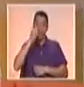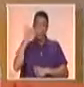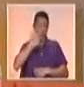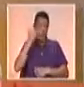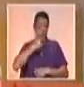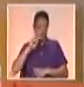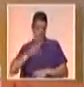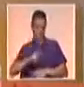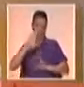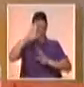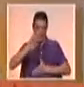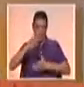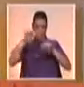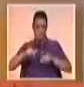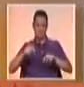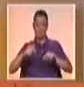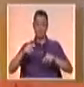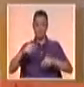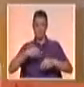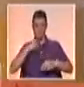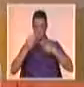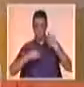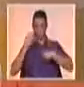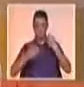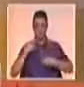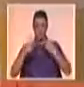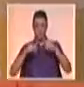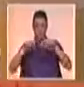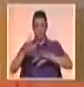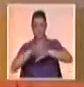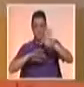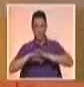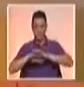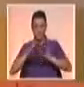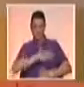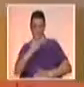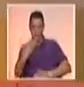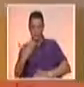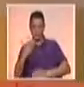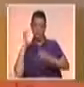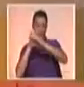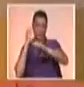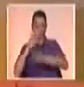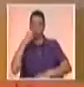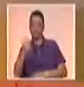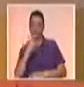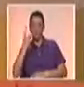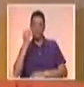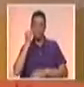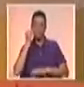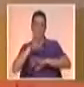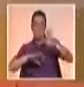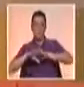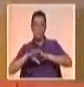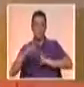comunicar. Mas é verdade que ainda hoje é uma preocupação minha, não é? Ele agora consegue, por exemplo, vai tirar o passo sozinho, pergunta às vezes como é que ele consegue fazer isso. Como é